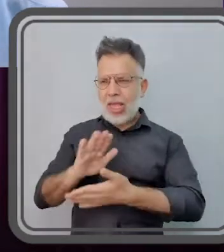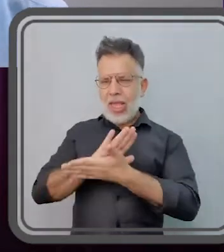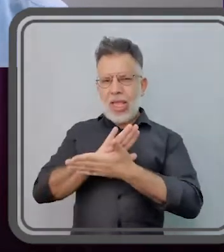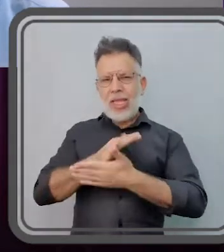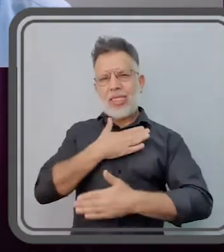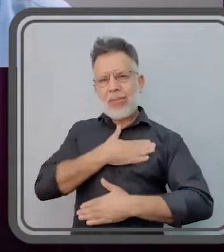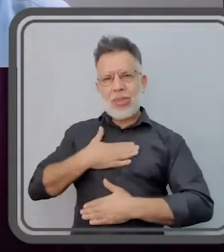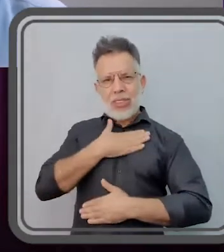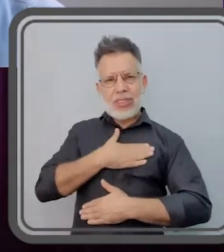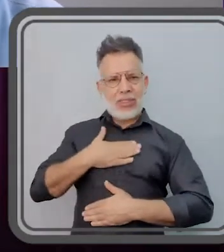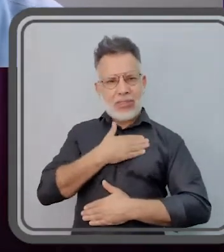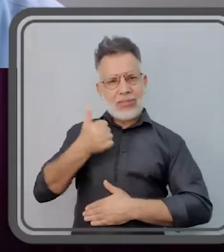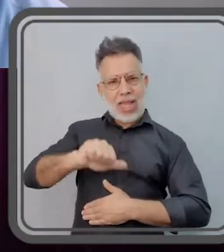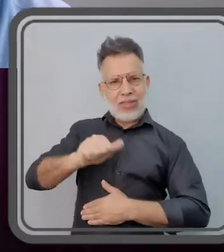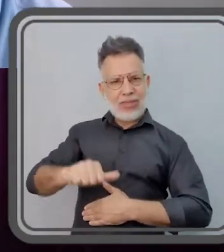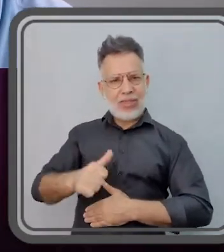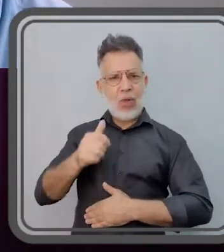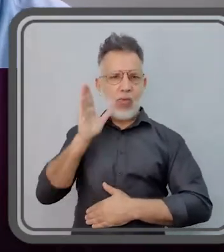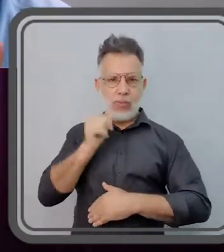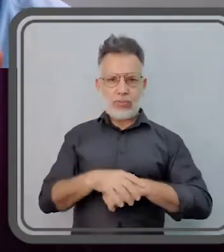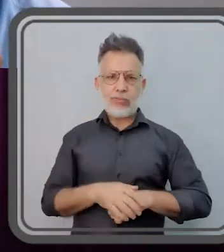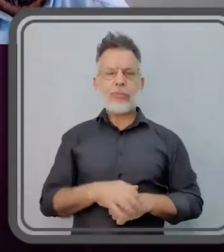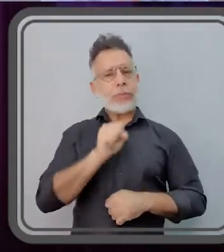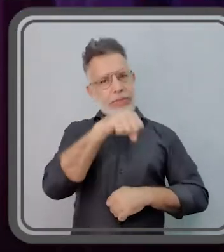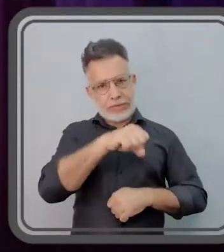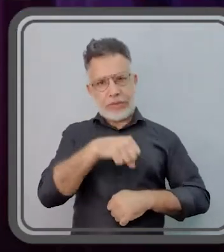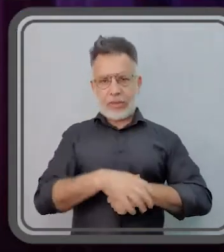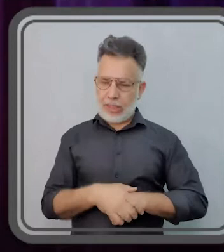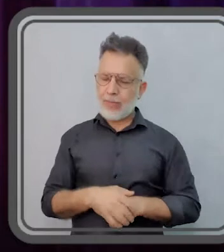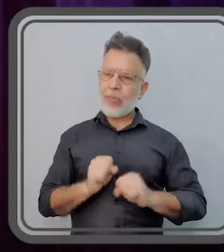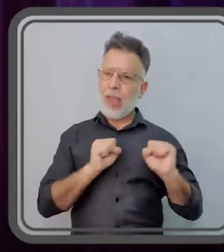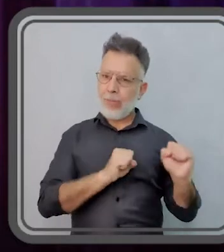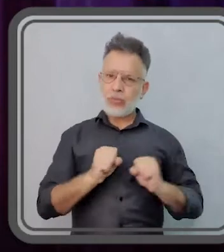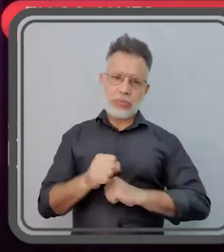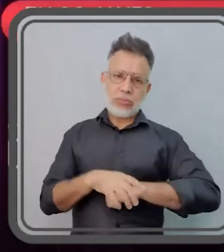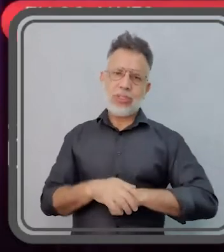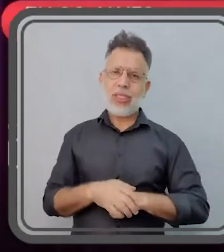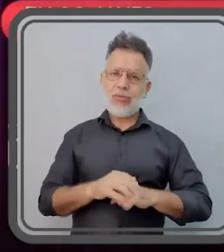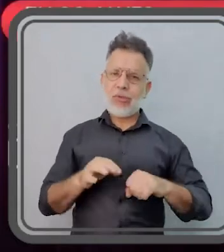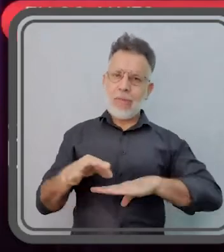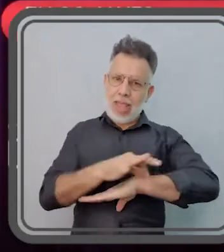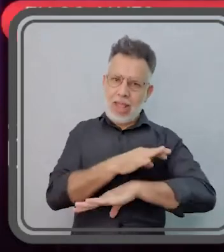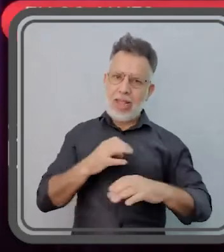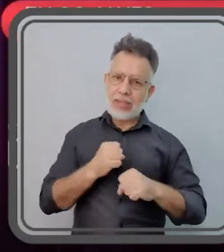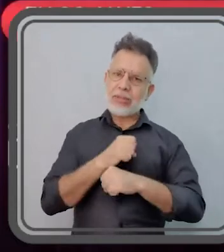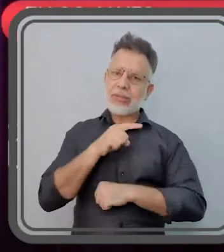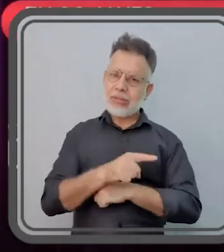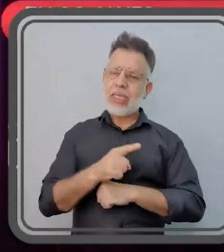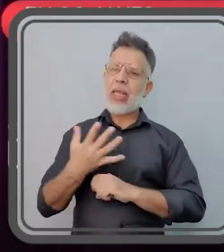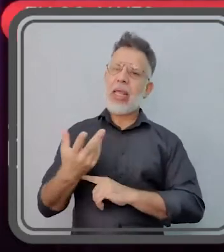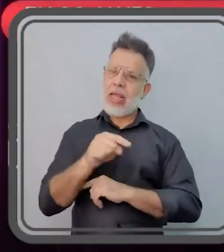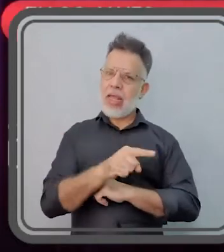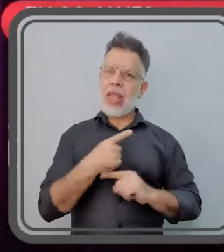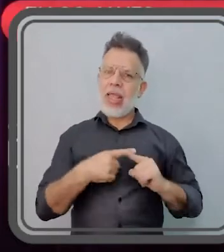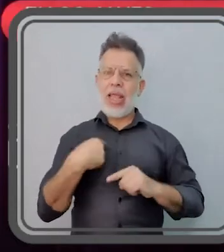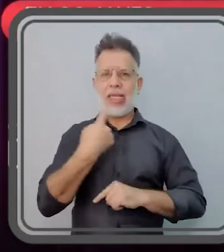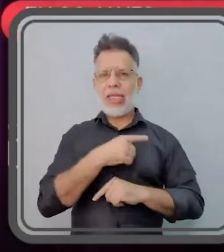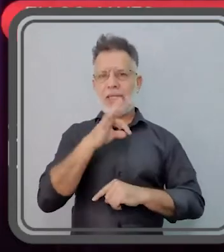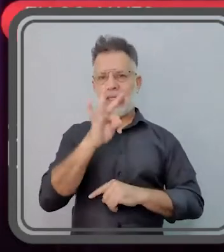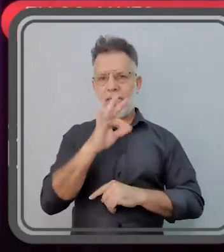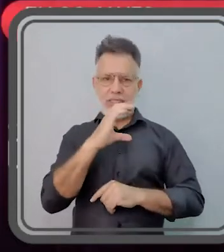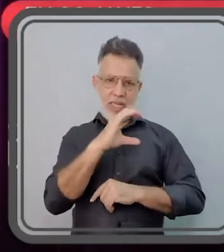funcionário? É possível medir a excelência que as empresas proporcionam para os seus colaboradores, né? E a TCS vem fazendo isso de uma forma bem